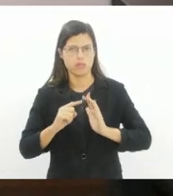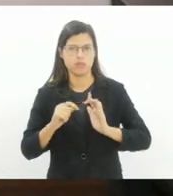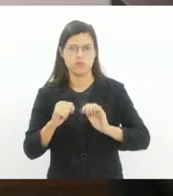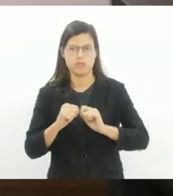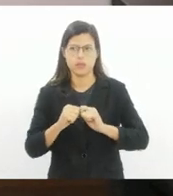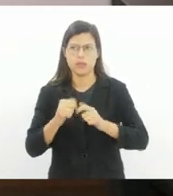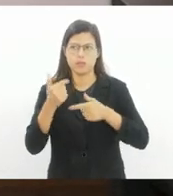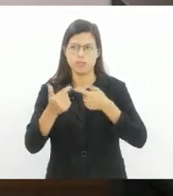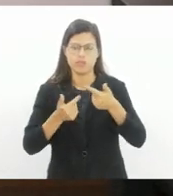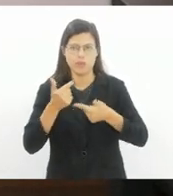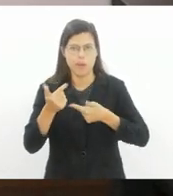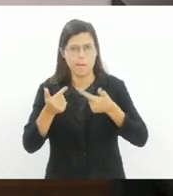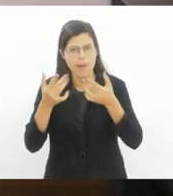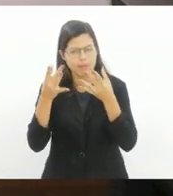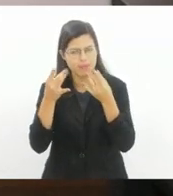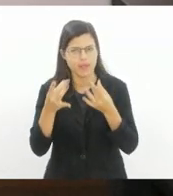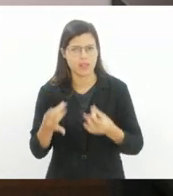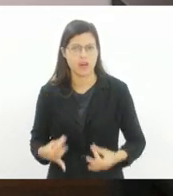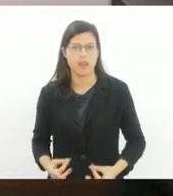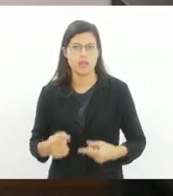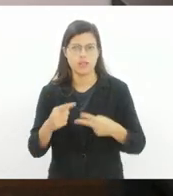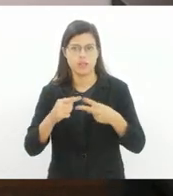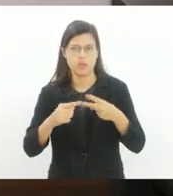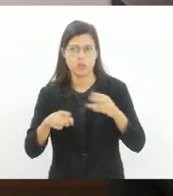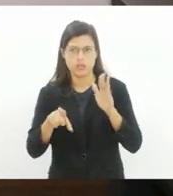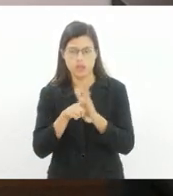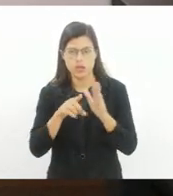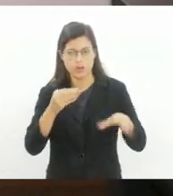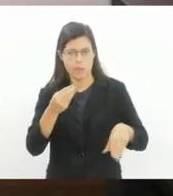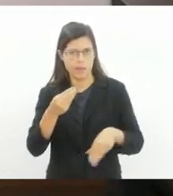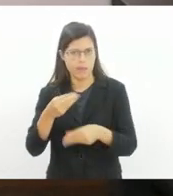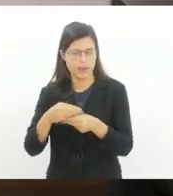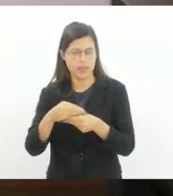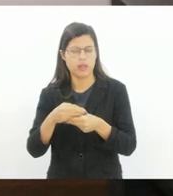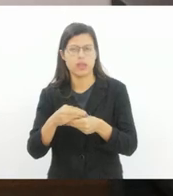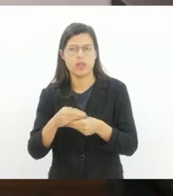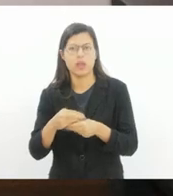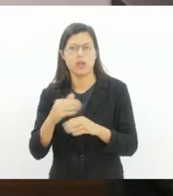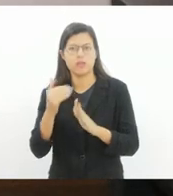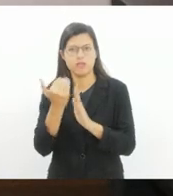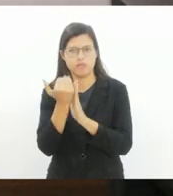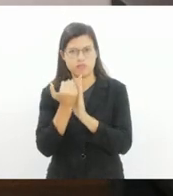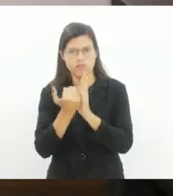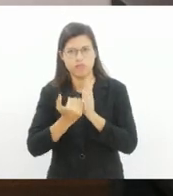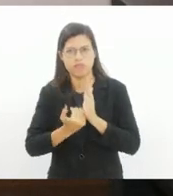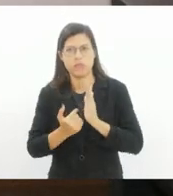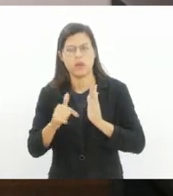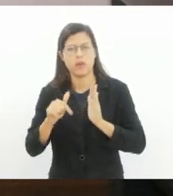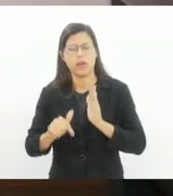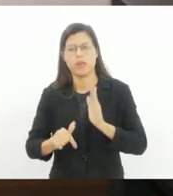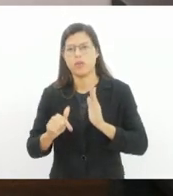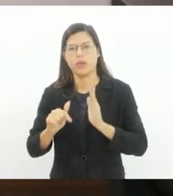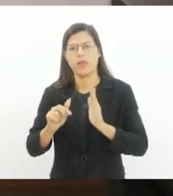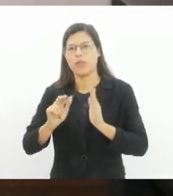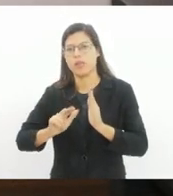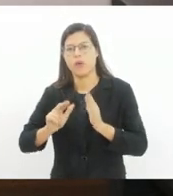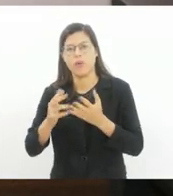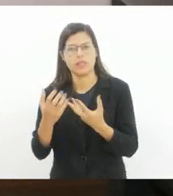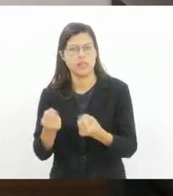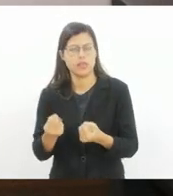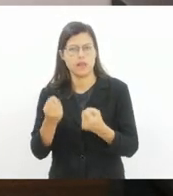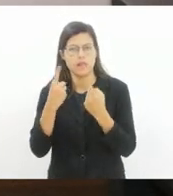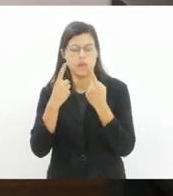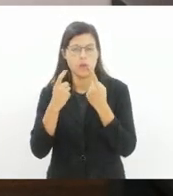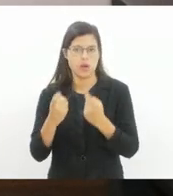trabalho minucioso aqui, que essas 2 leis são complementares. Então, o protocolo Sem Consentimento e Violência é um protocolo por